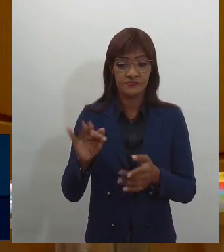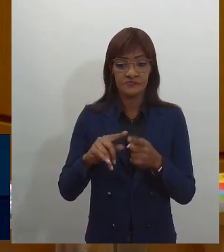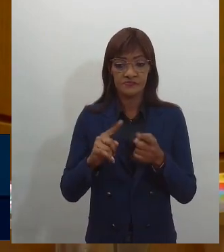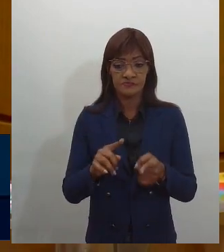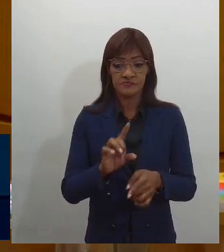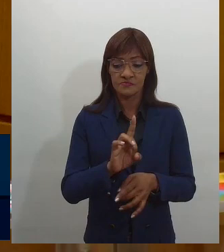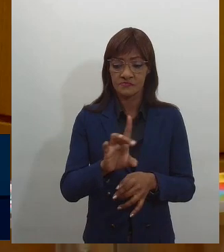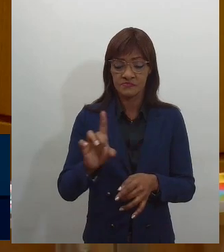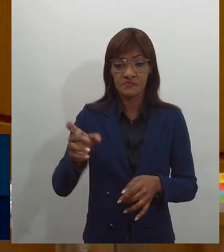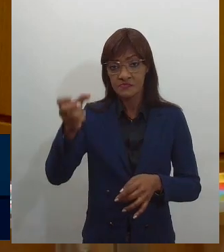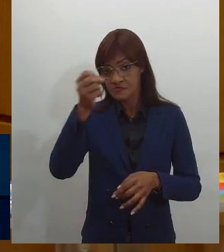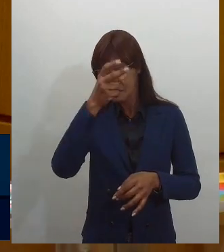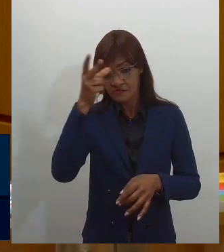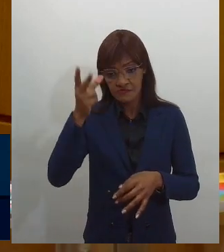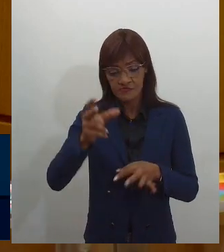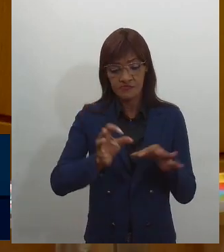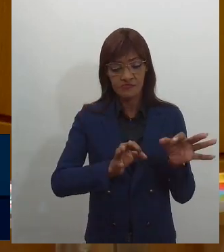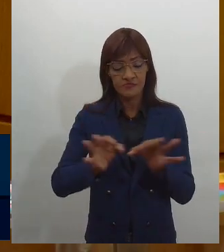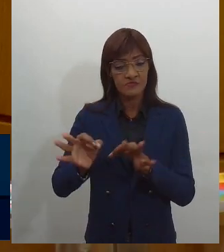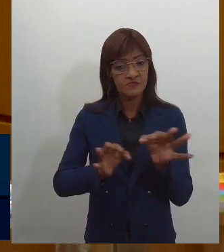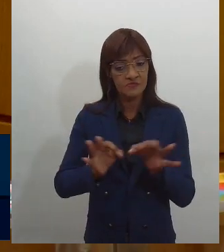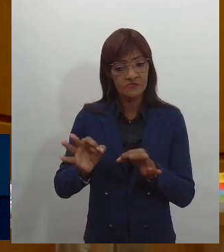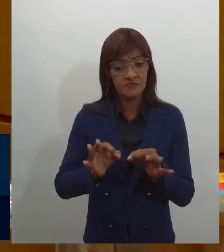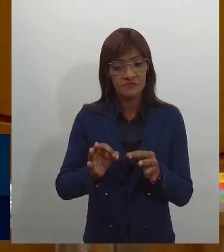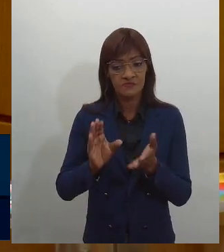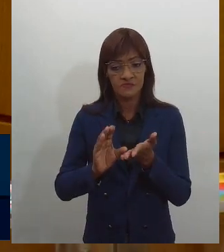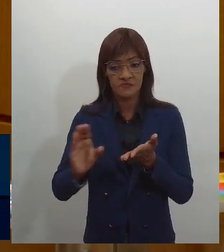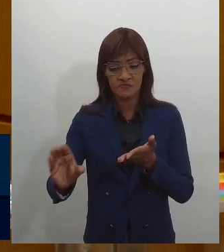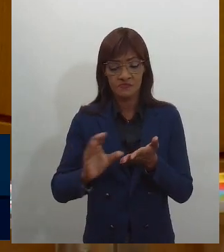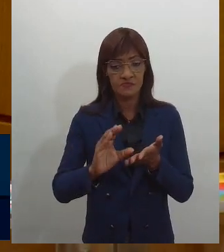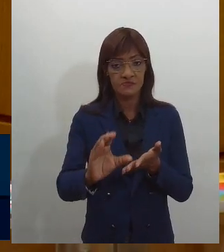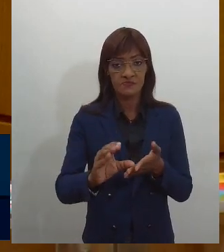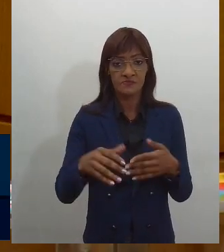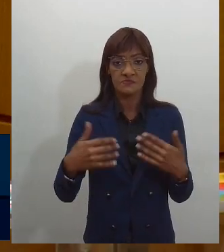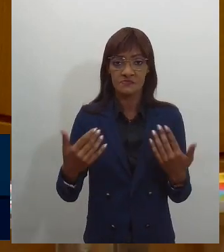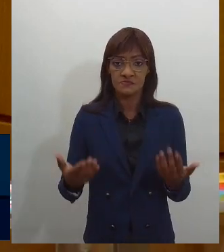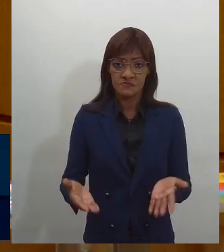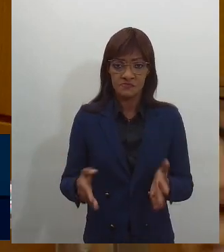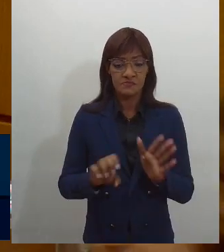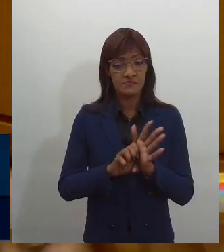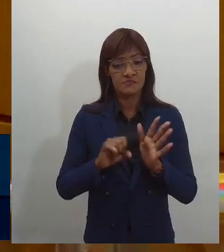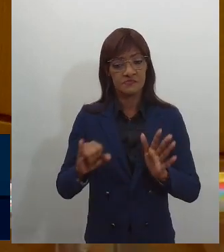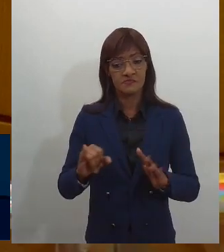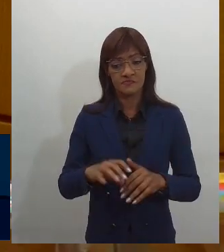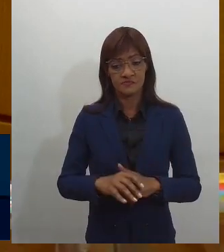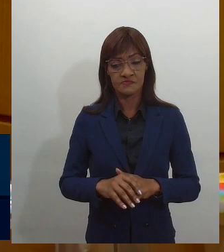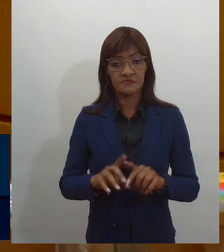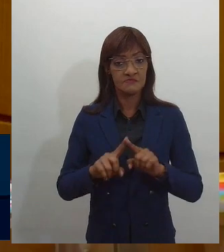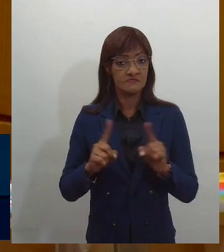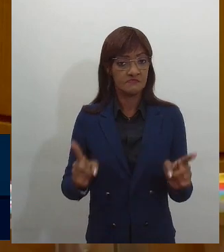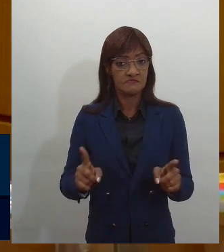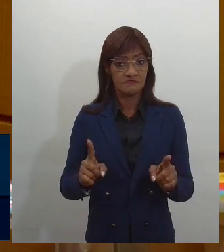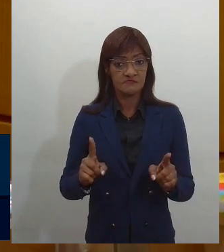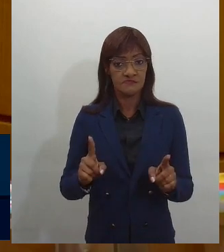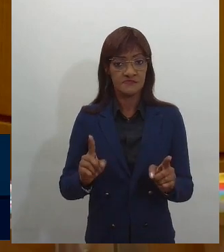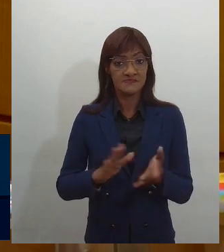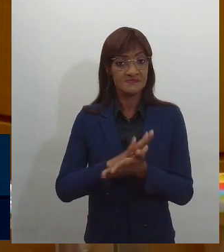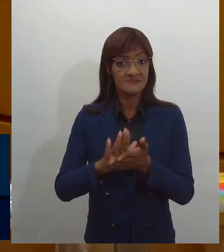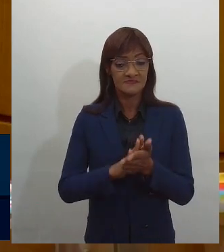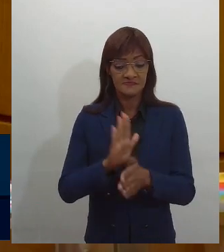a partir da publicação desses editais, e até agora nada, somente 12